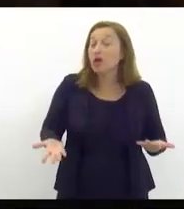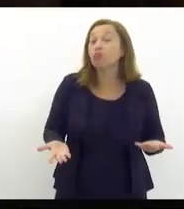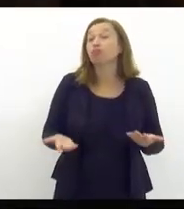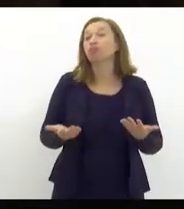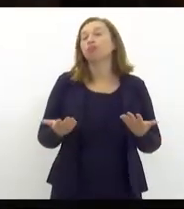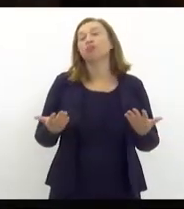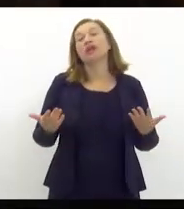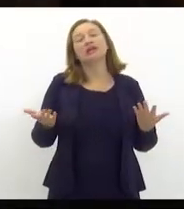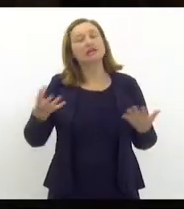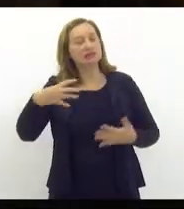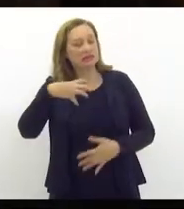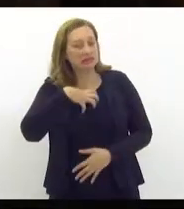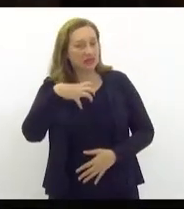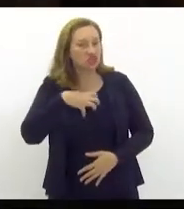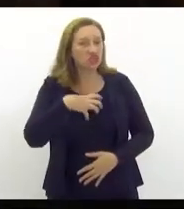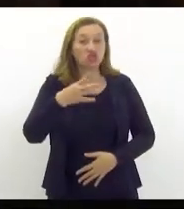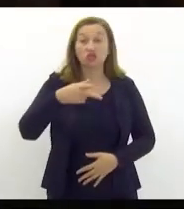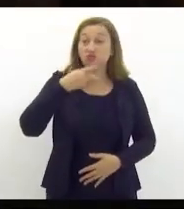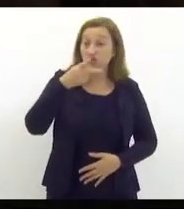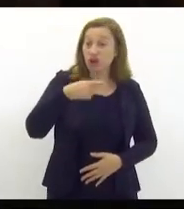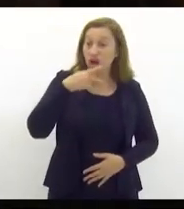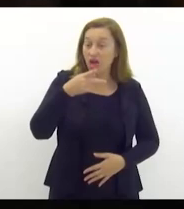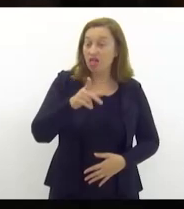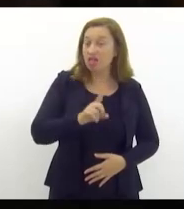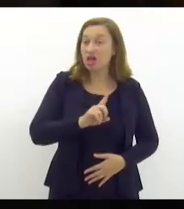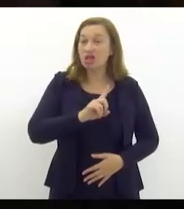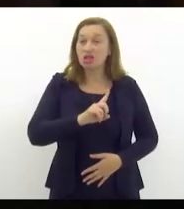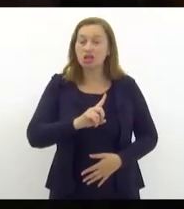Então, nesse sentido, dizer que não